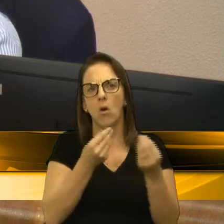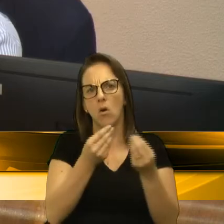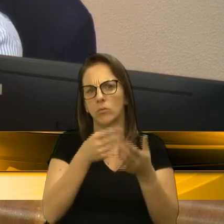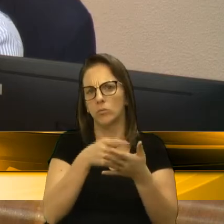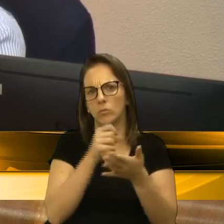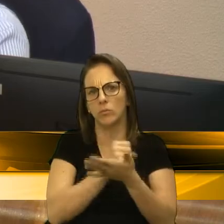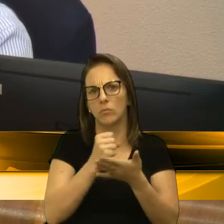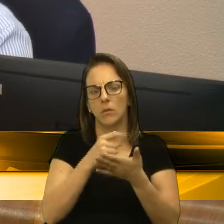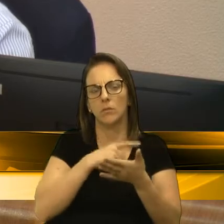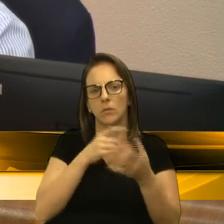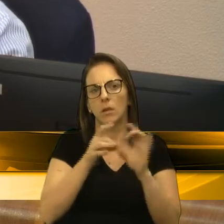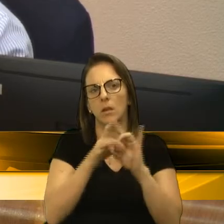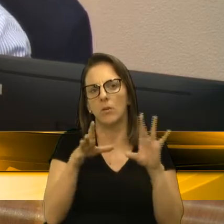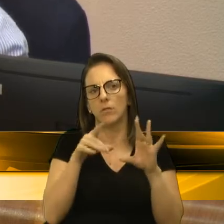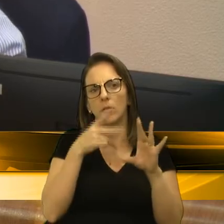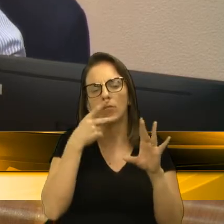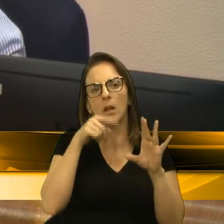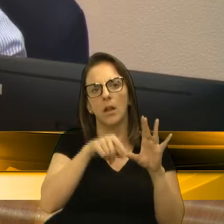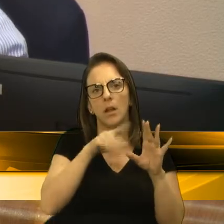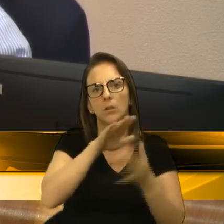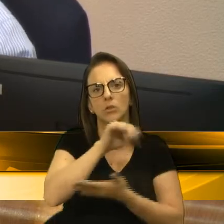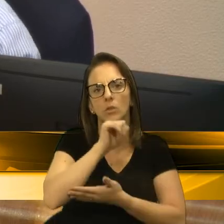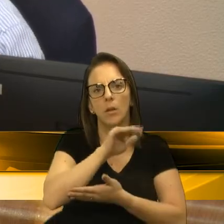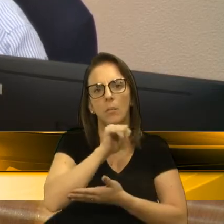referentes ao chamamento